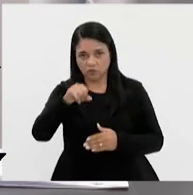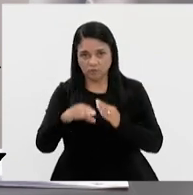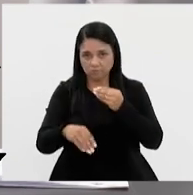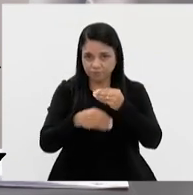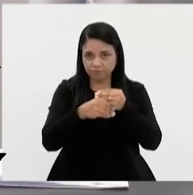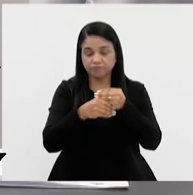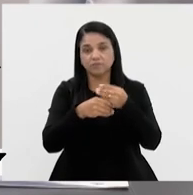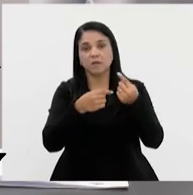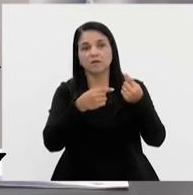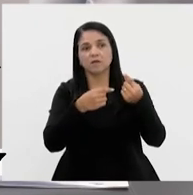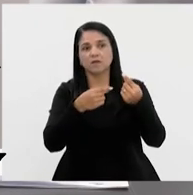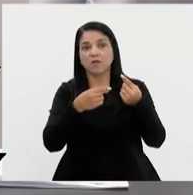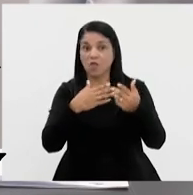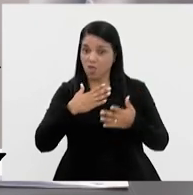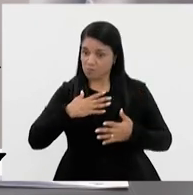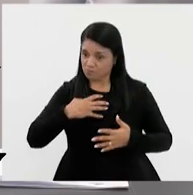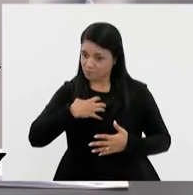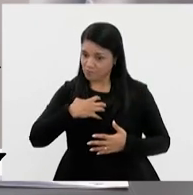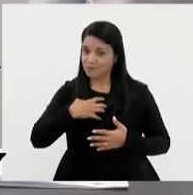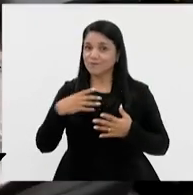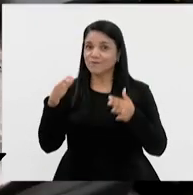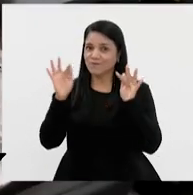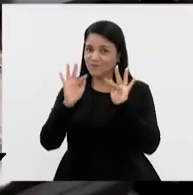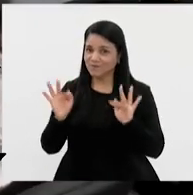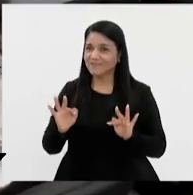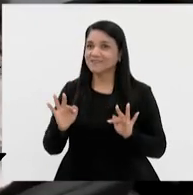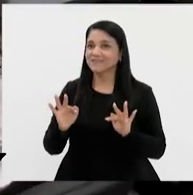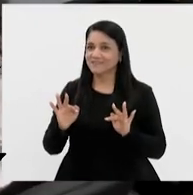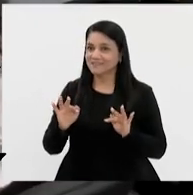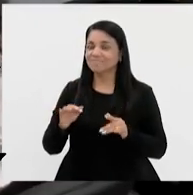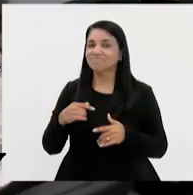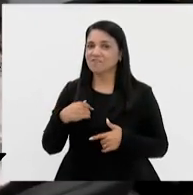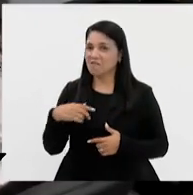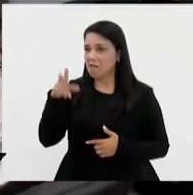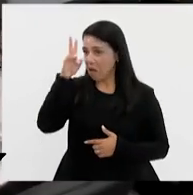não havendo quem queira. Mas eu fico feliz de terem lembrado do meu querido Bom Sucesso, que já